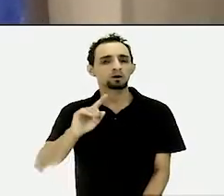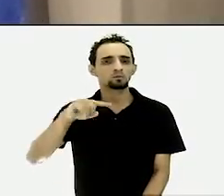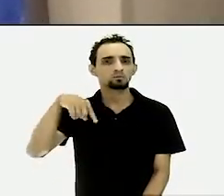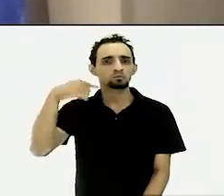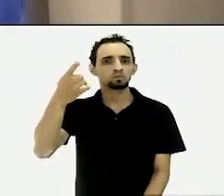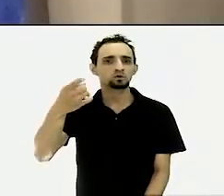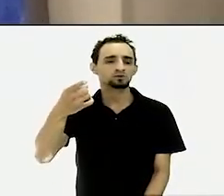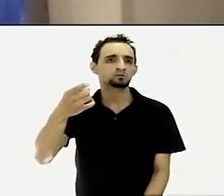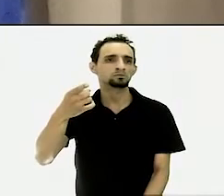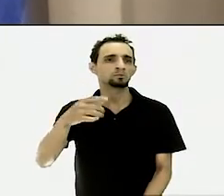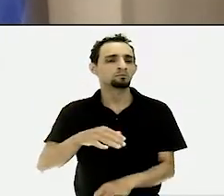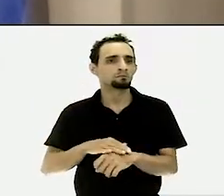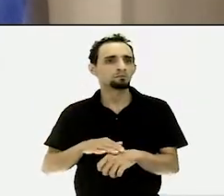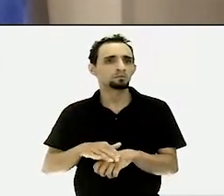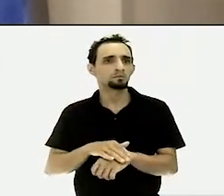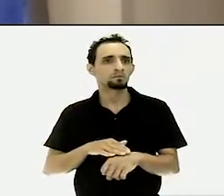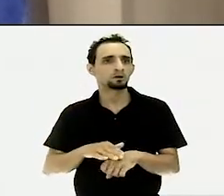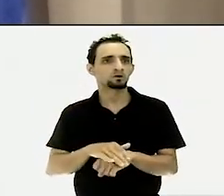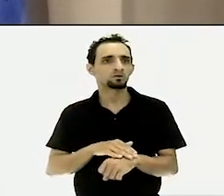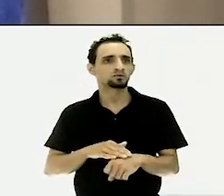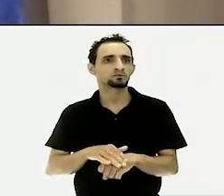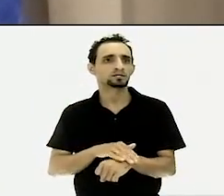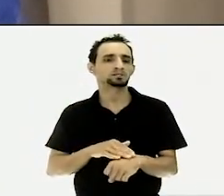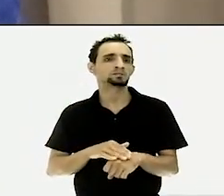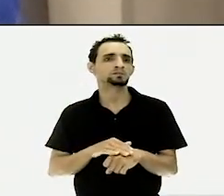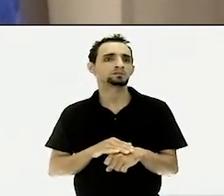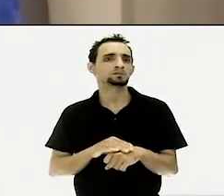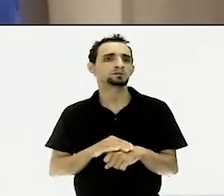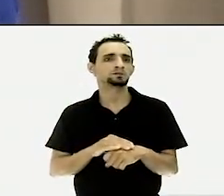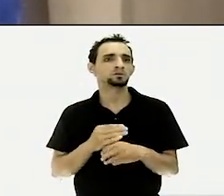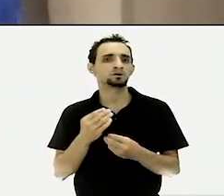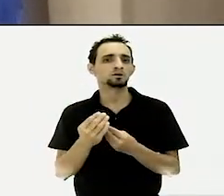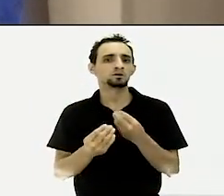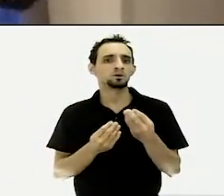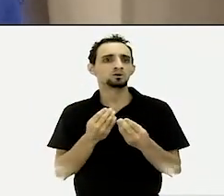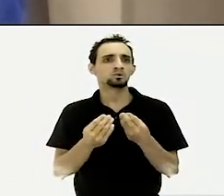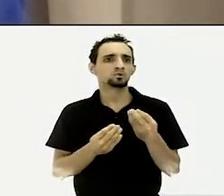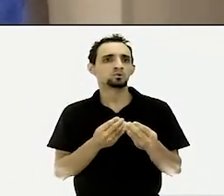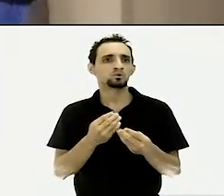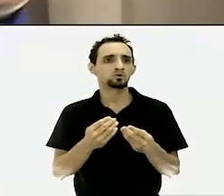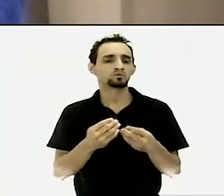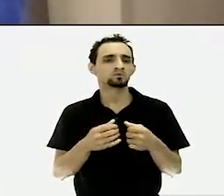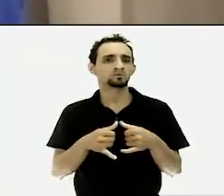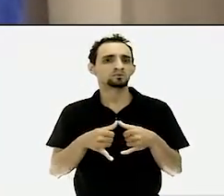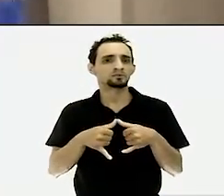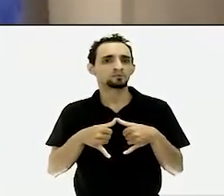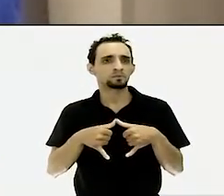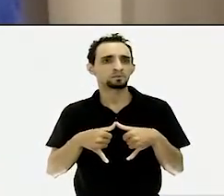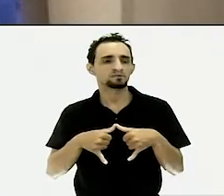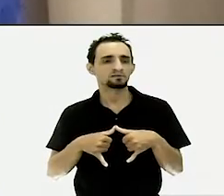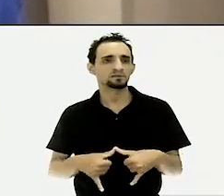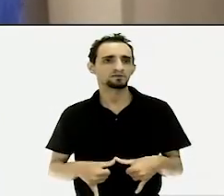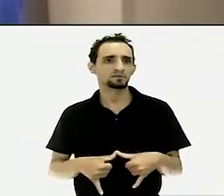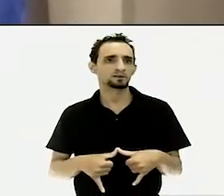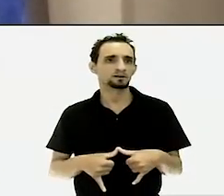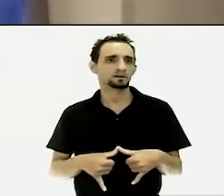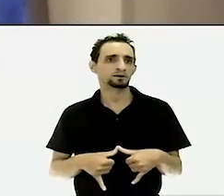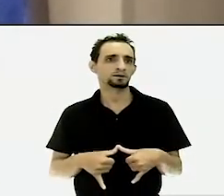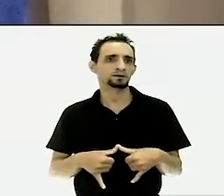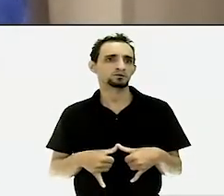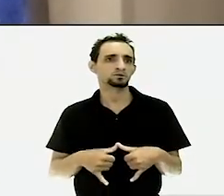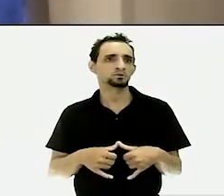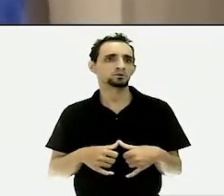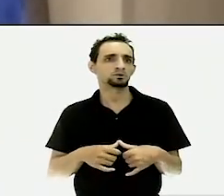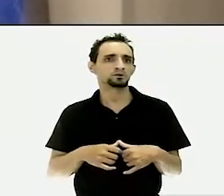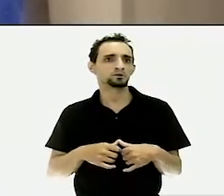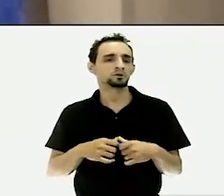estava conversando com o João, o campeão, ele falou que ninguém... Ele escutou por aí, não foi prefeito que falou, não, tá, Rosa? Todos os